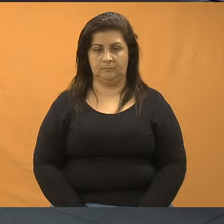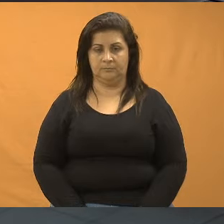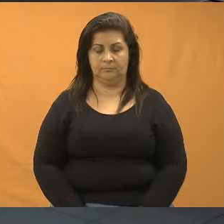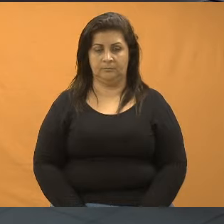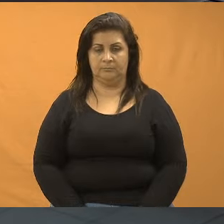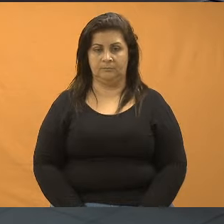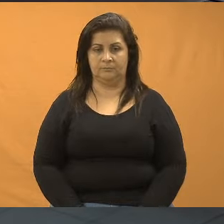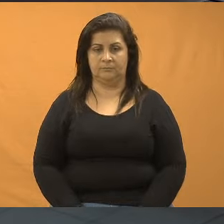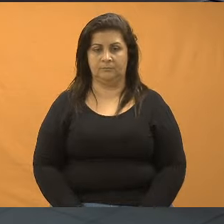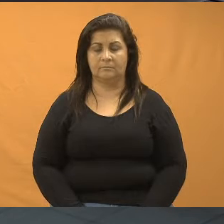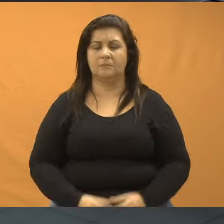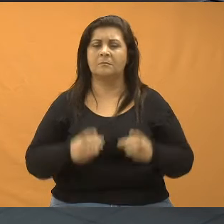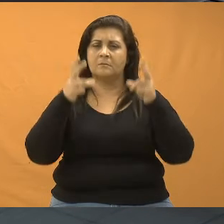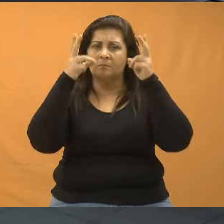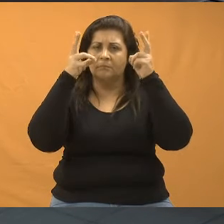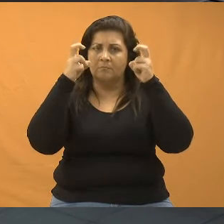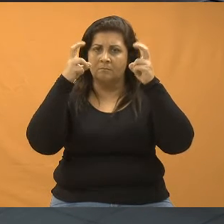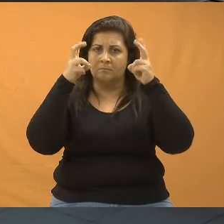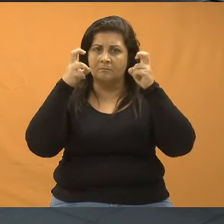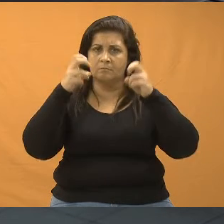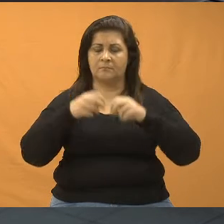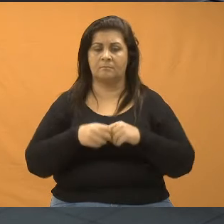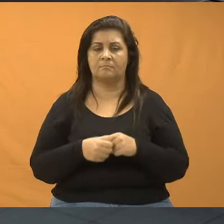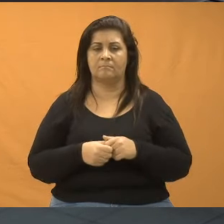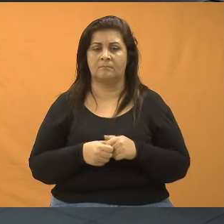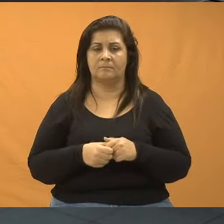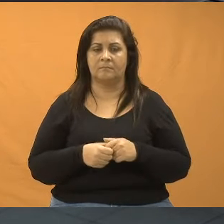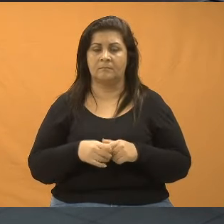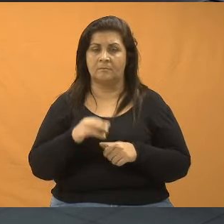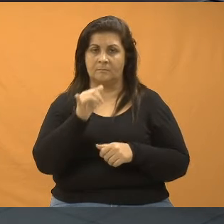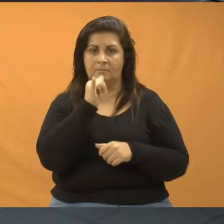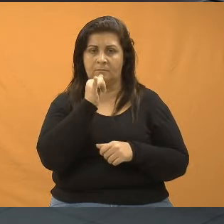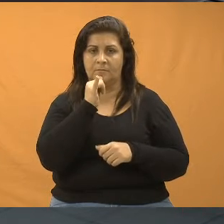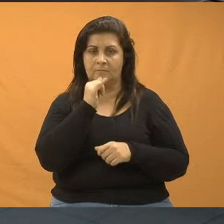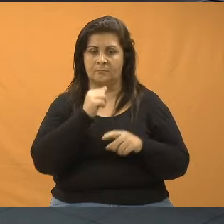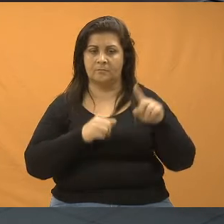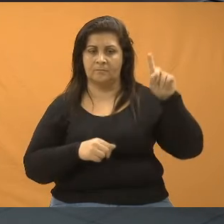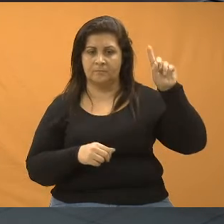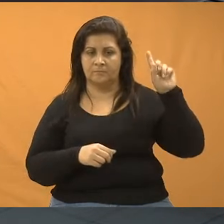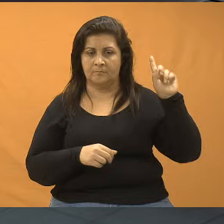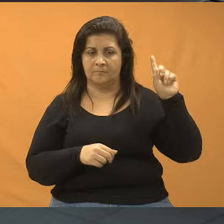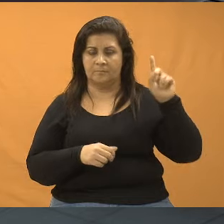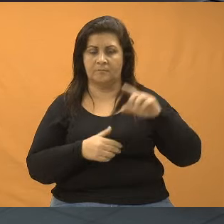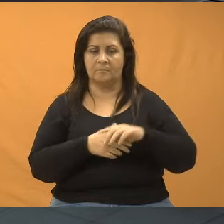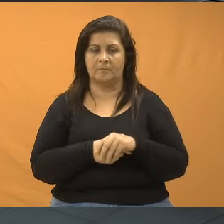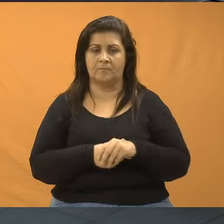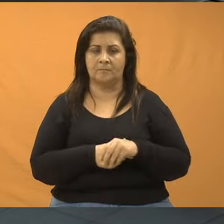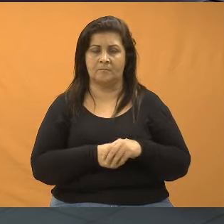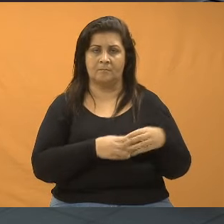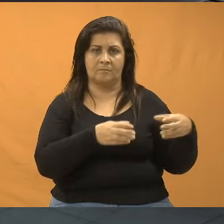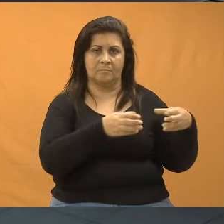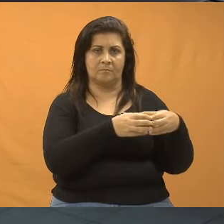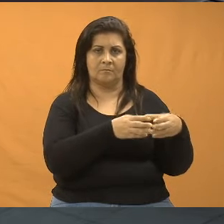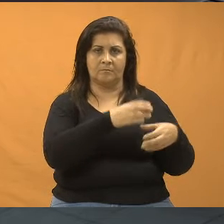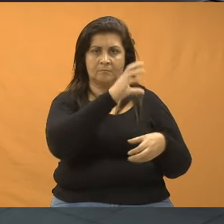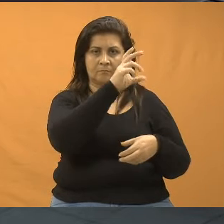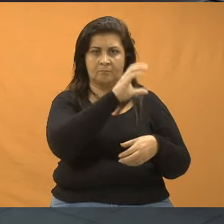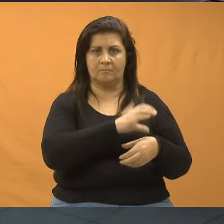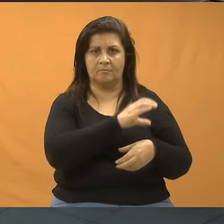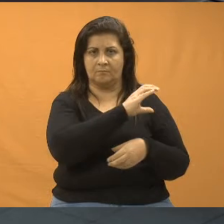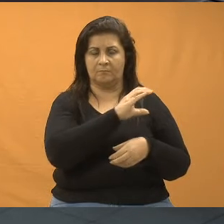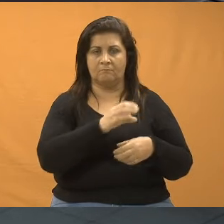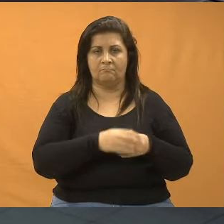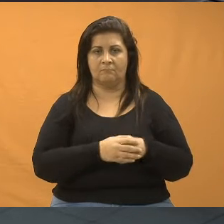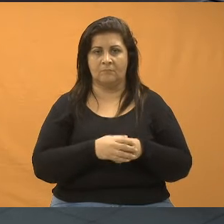Eu pude perceber que eu, por exemplo, Irmandade, eu no lugar da Irmandade, eu não consegui